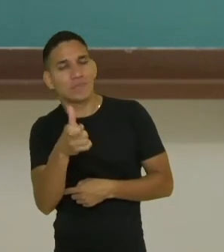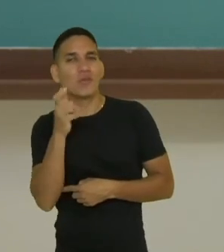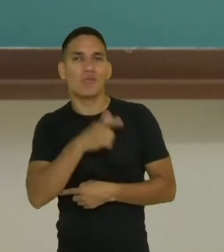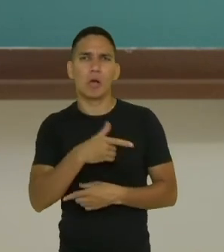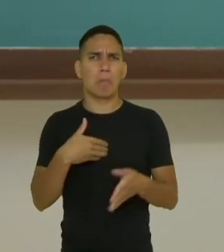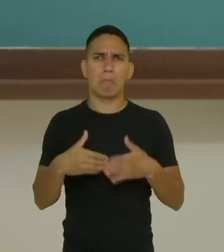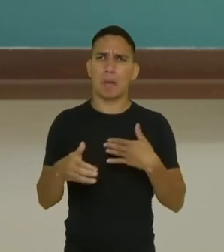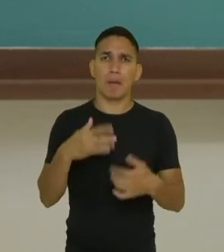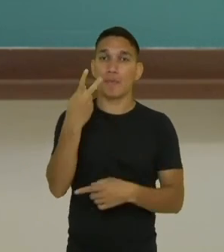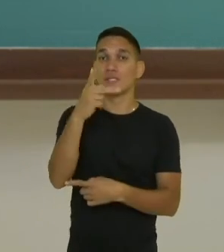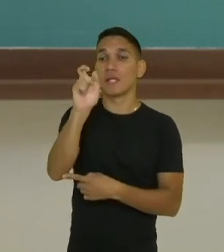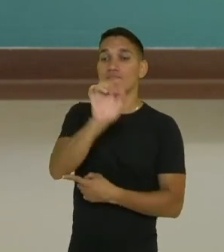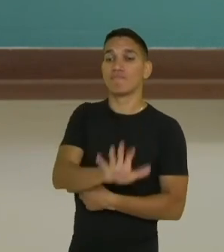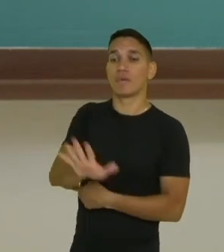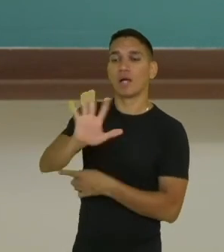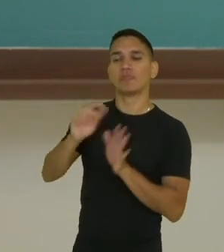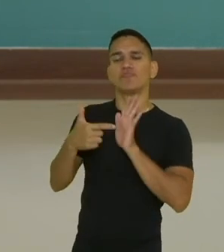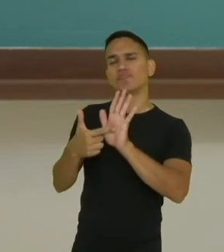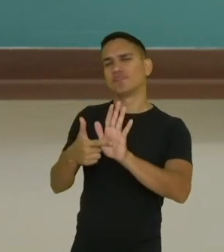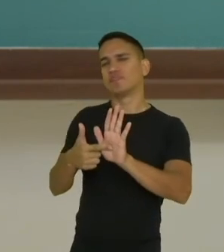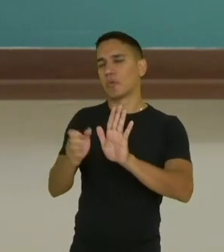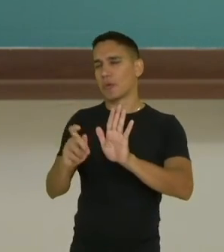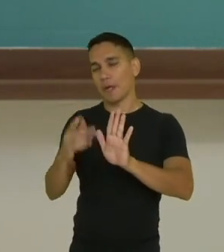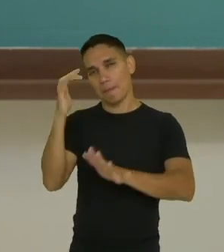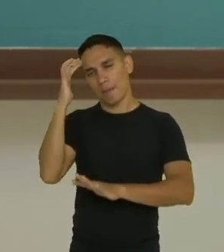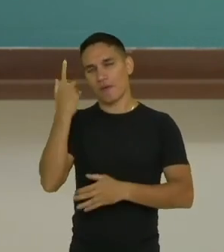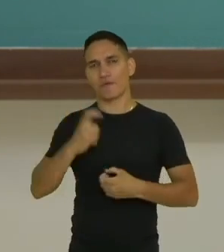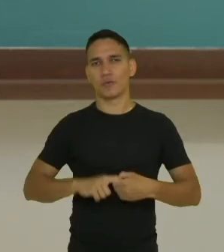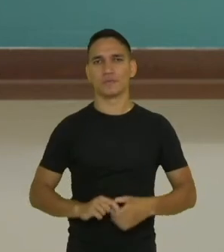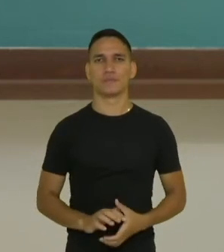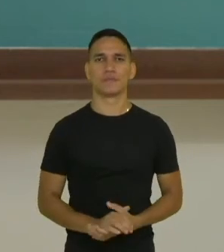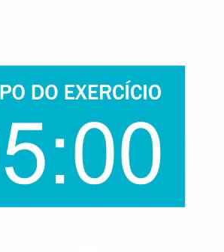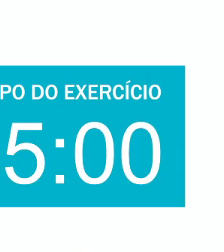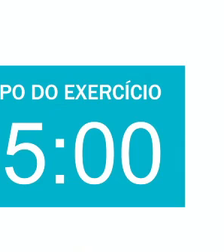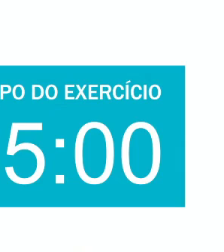de qual seja a sua intenção. Pense e eu já volto.